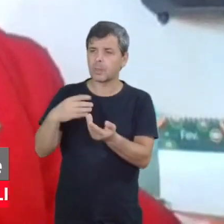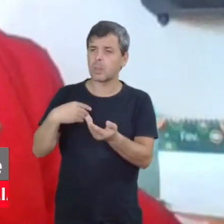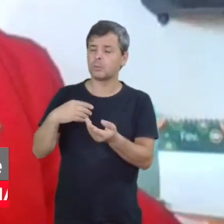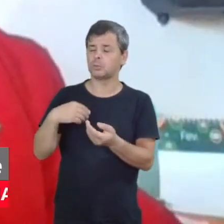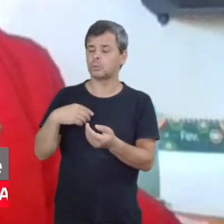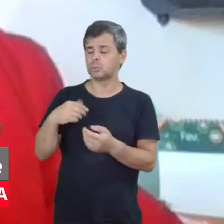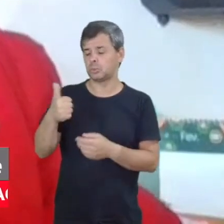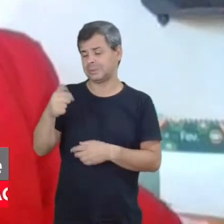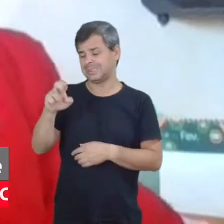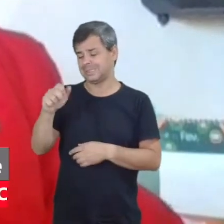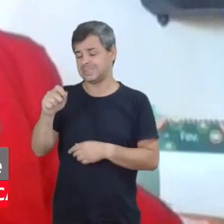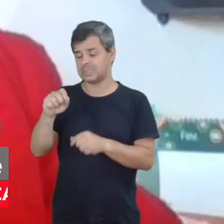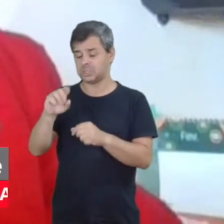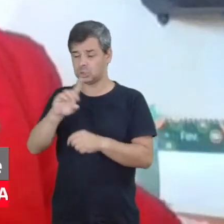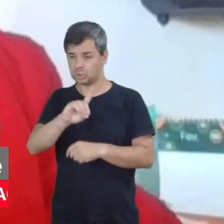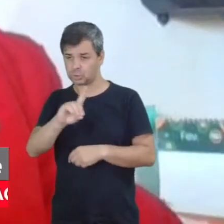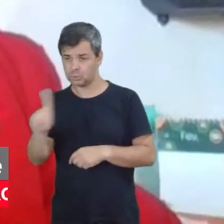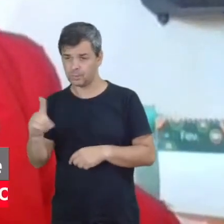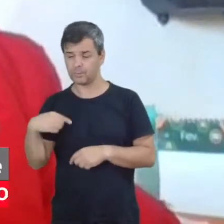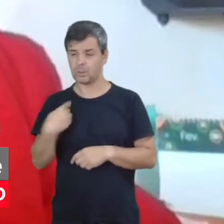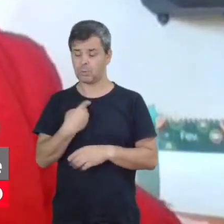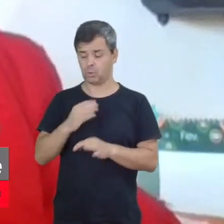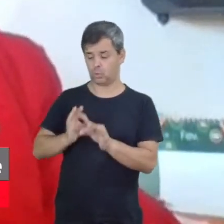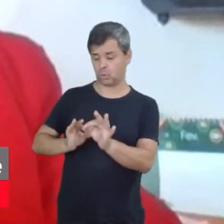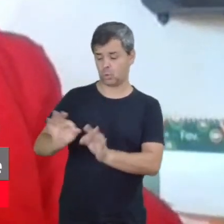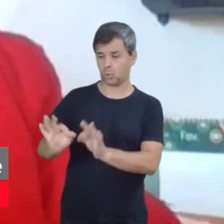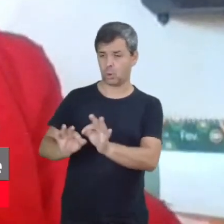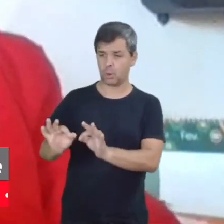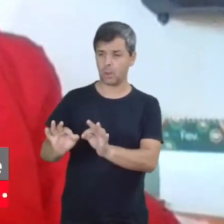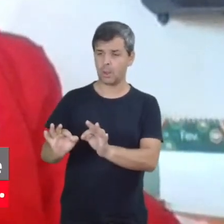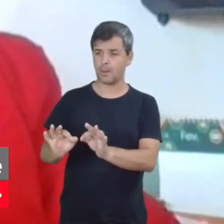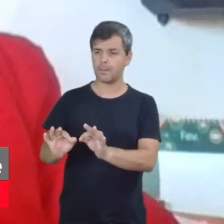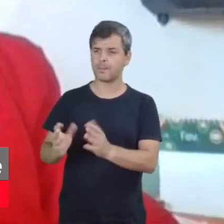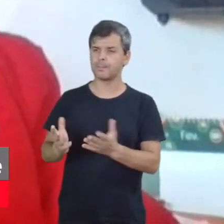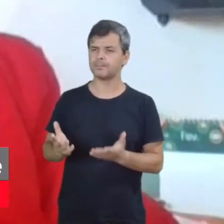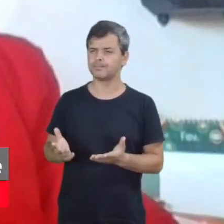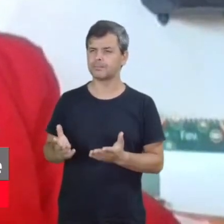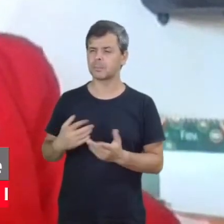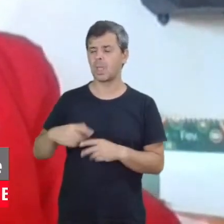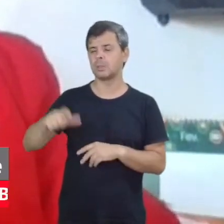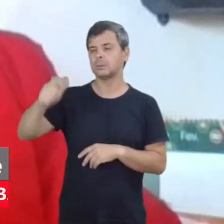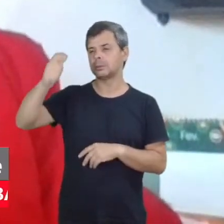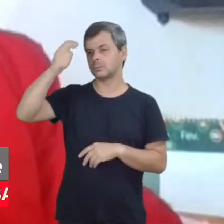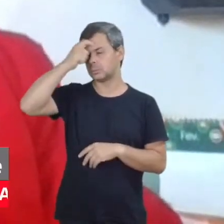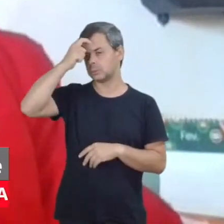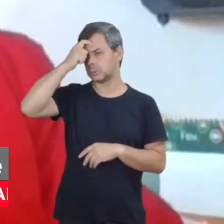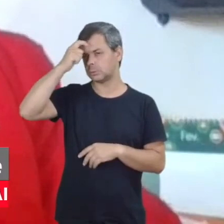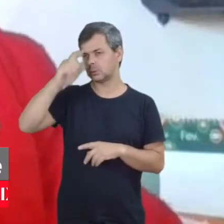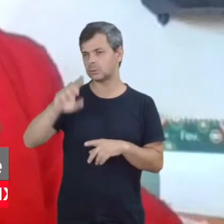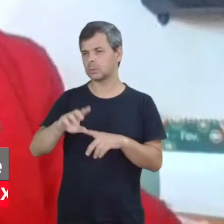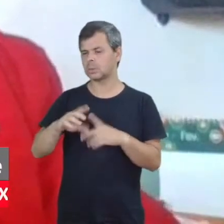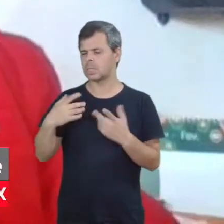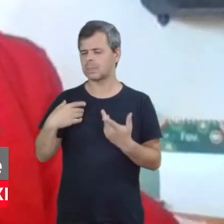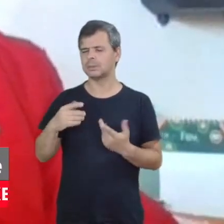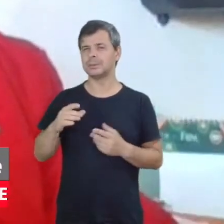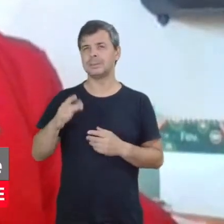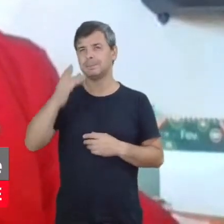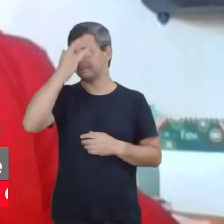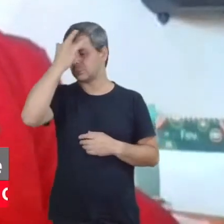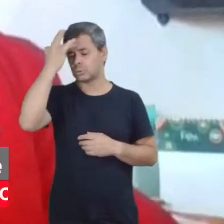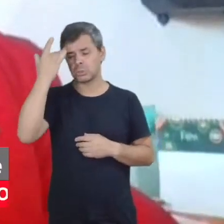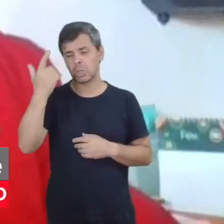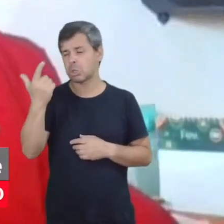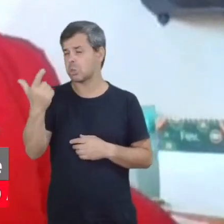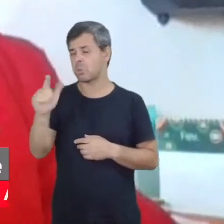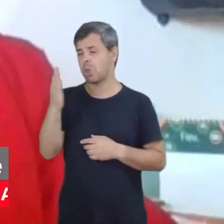dias, nós se organizando com essa consciência, né? Tem muitas pessoas que não têm o